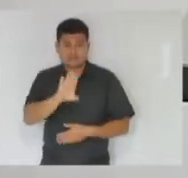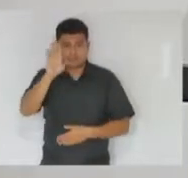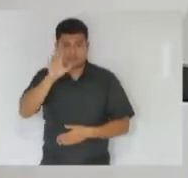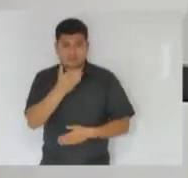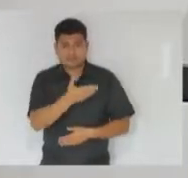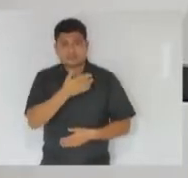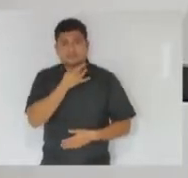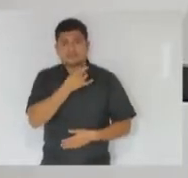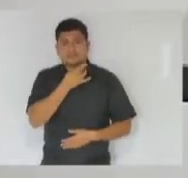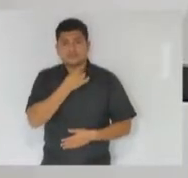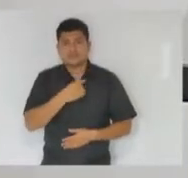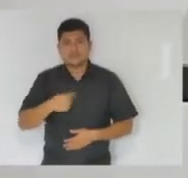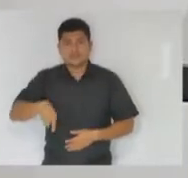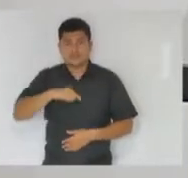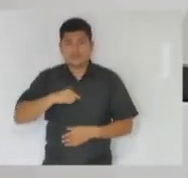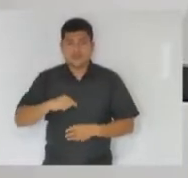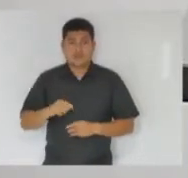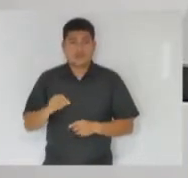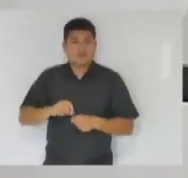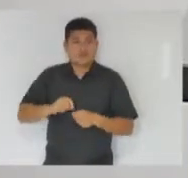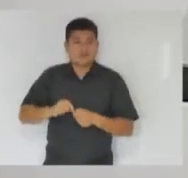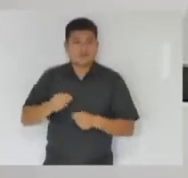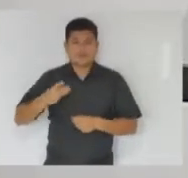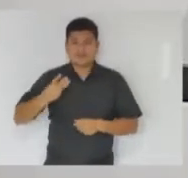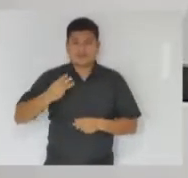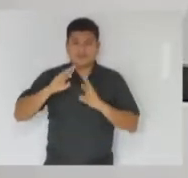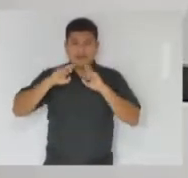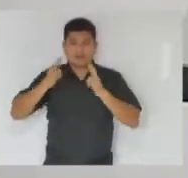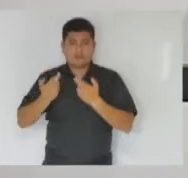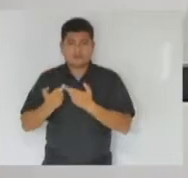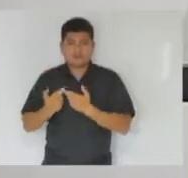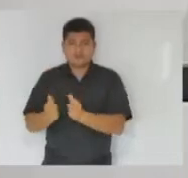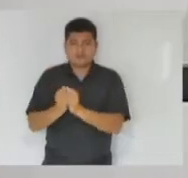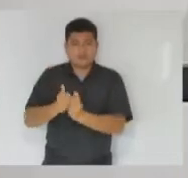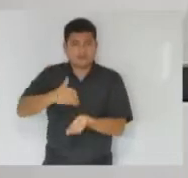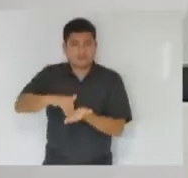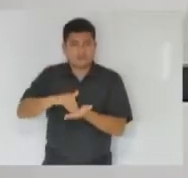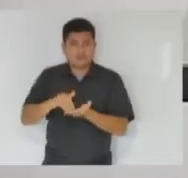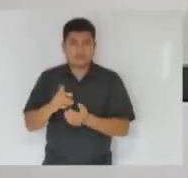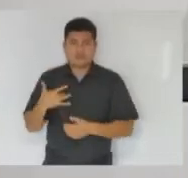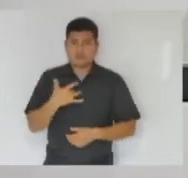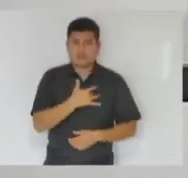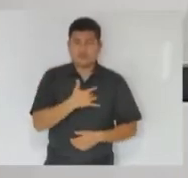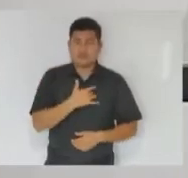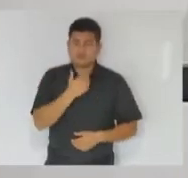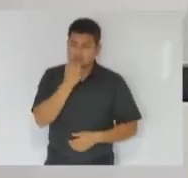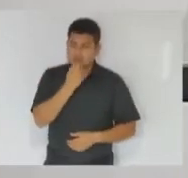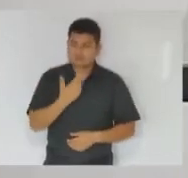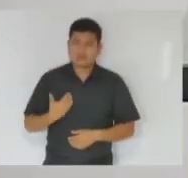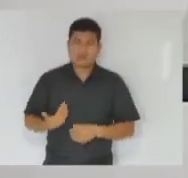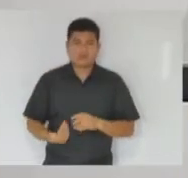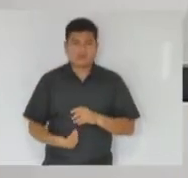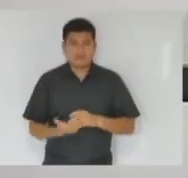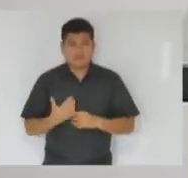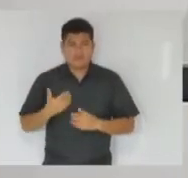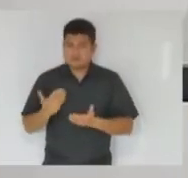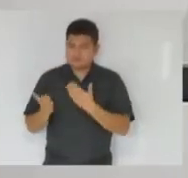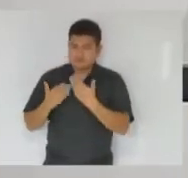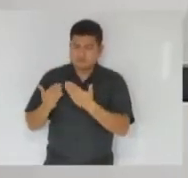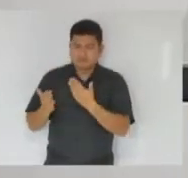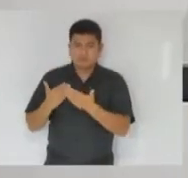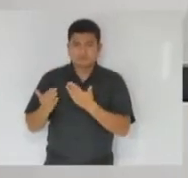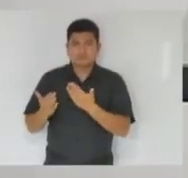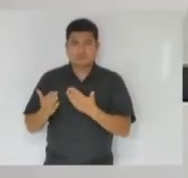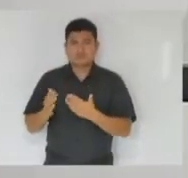fizemos 3 audiências com o nosso secretário da Saúde, fomos muito bem recebidos, mas levamos